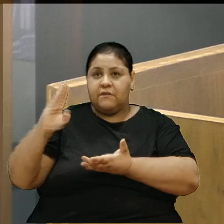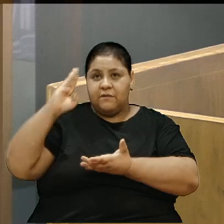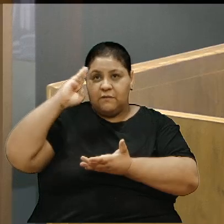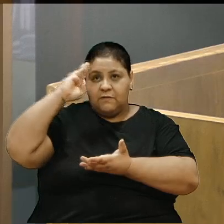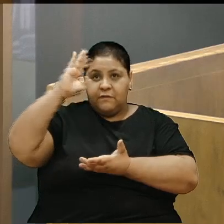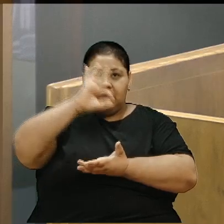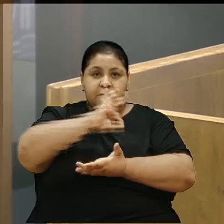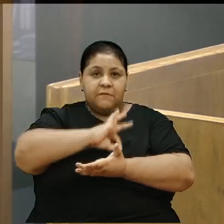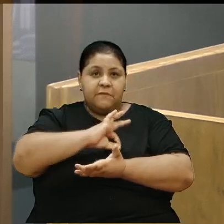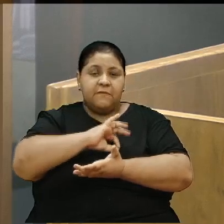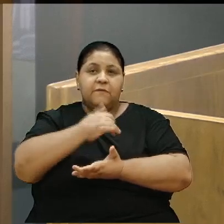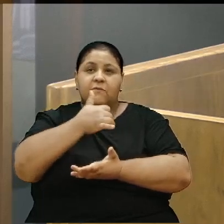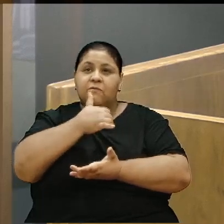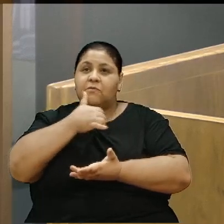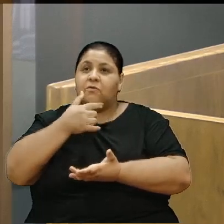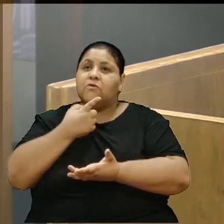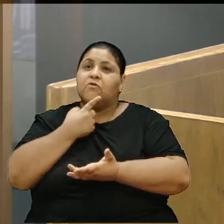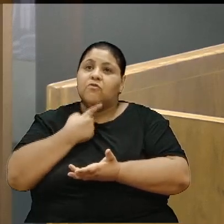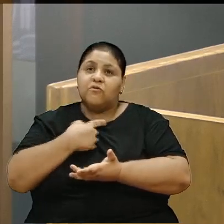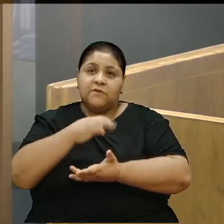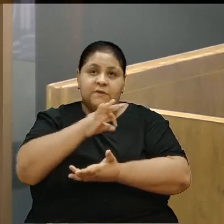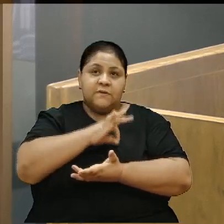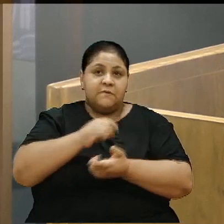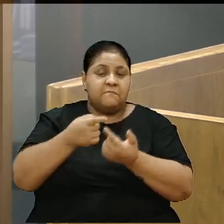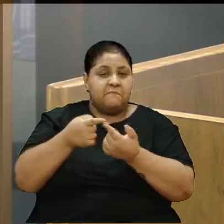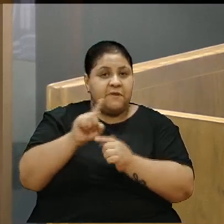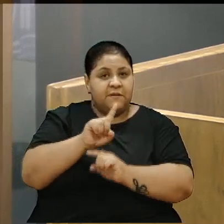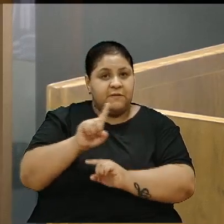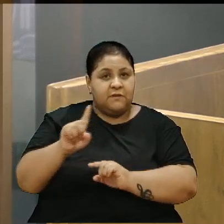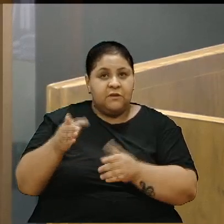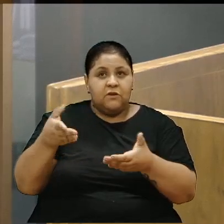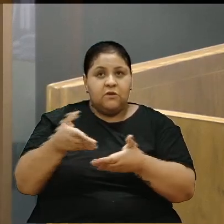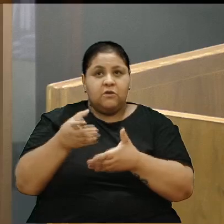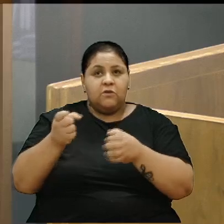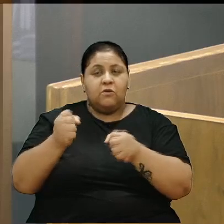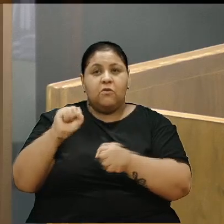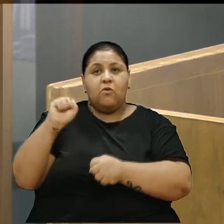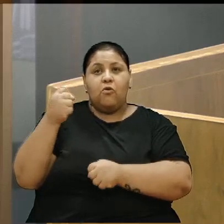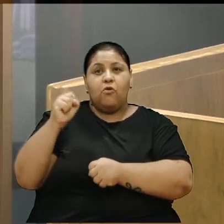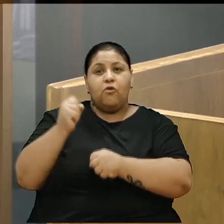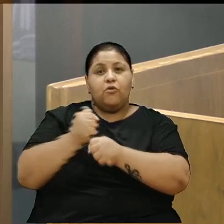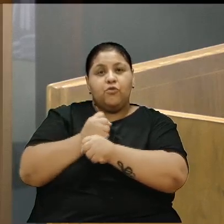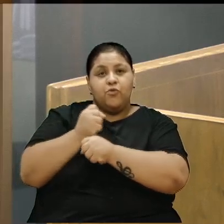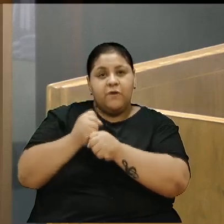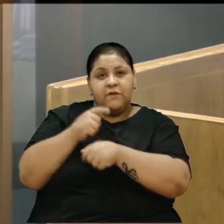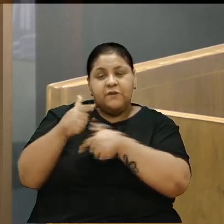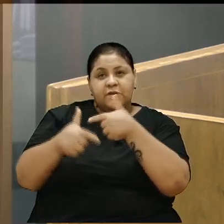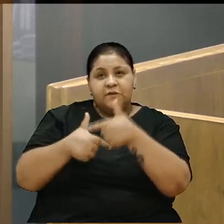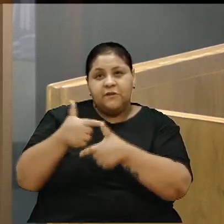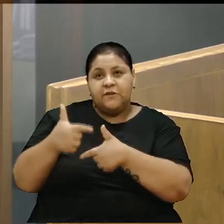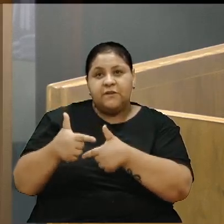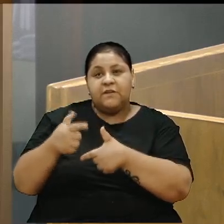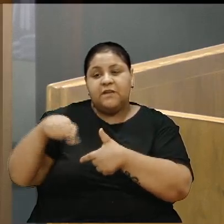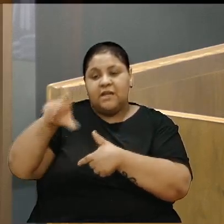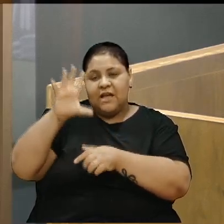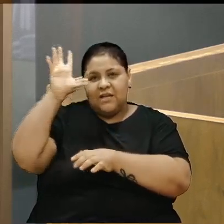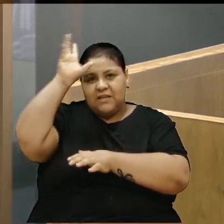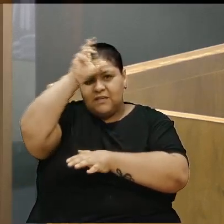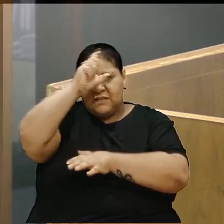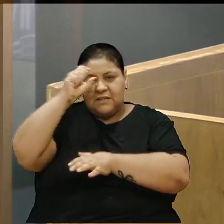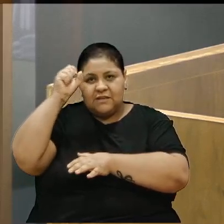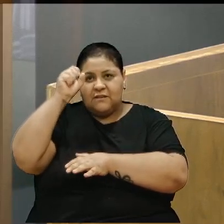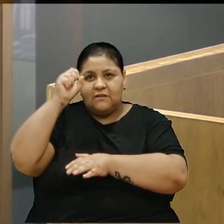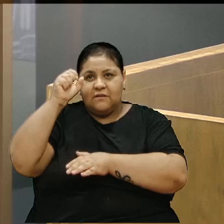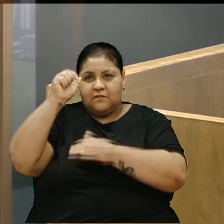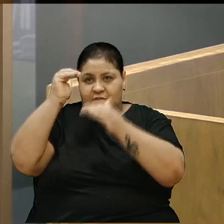remunerada, infelizmente, gostaria de ser remunerado, mas não o sou, mas fiquei 8 anos aqui no 3º GAI. Então, literalmente, a gente aprende a ser um